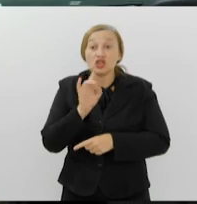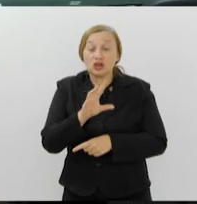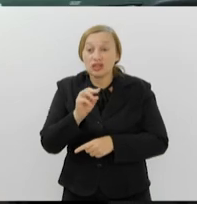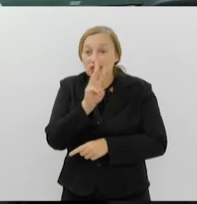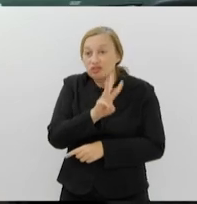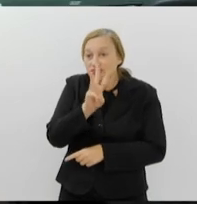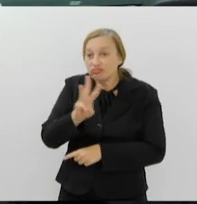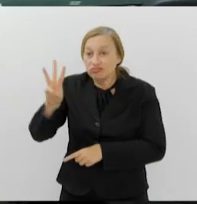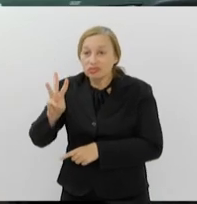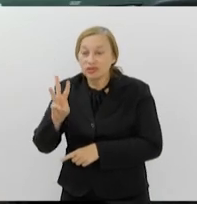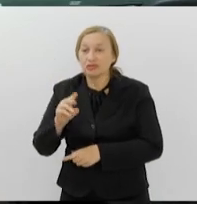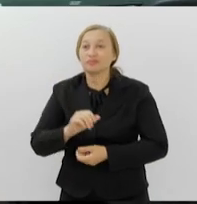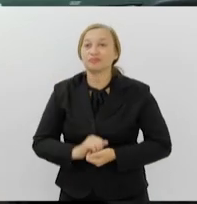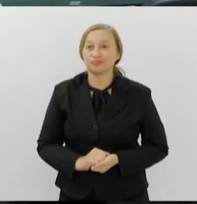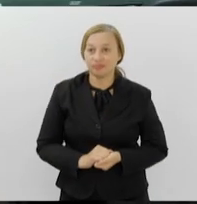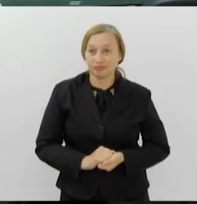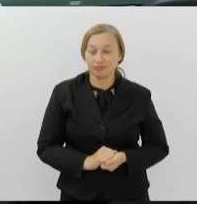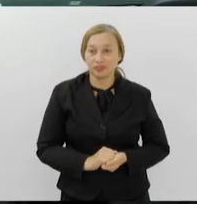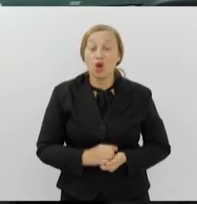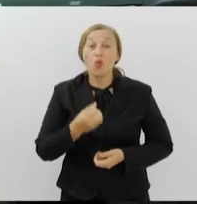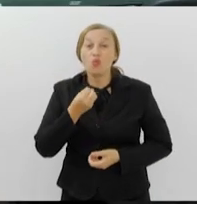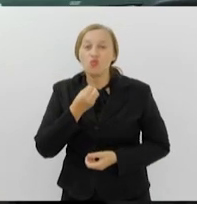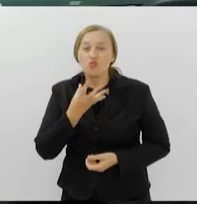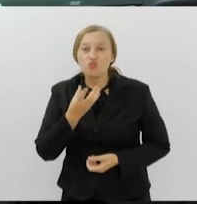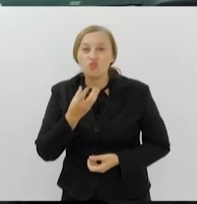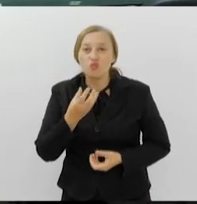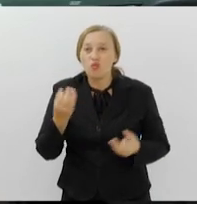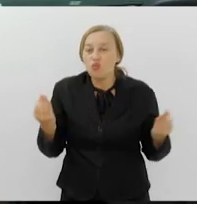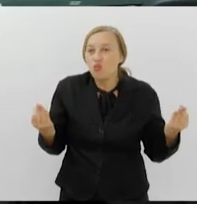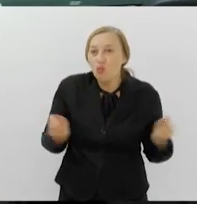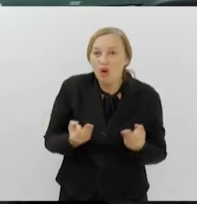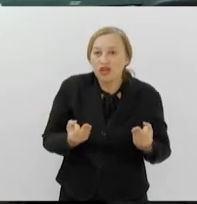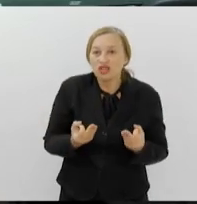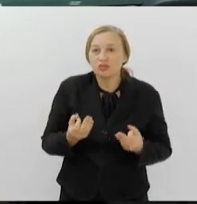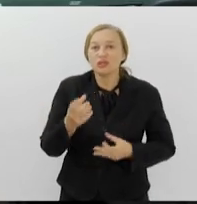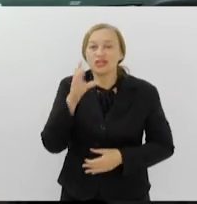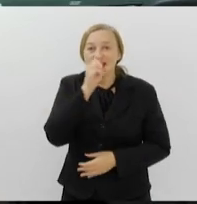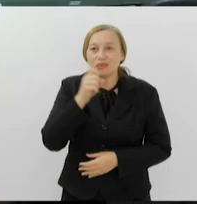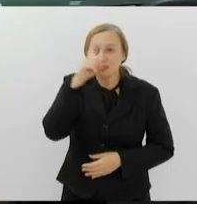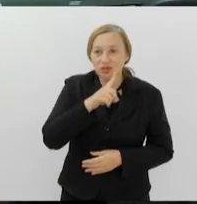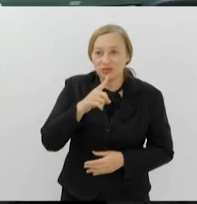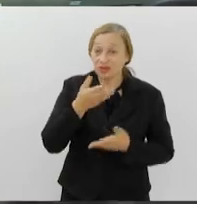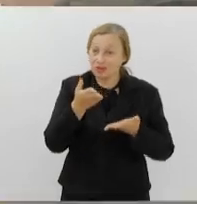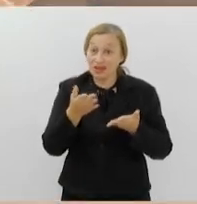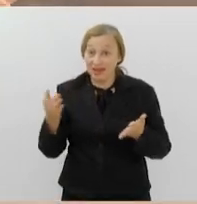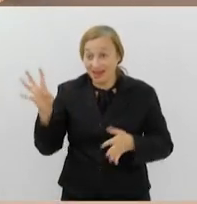.rj.gov.br. Um ótimo final de semana para você, e até segunda-feira.